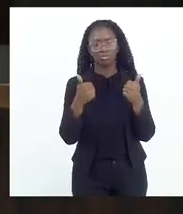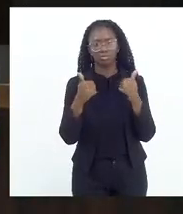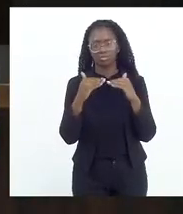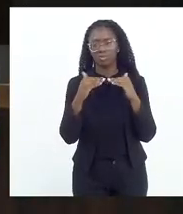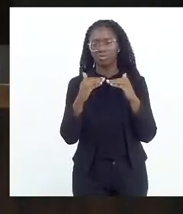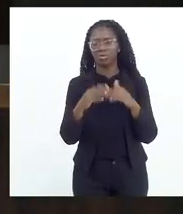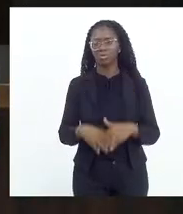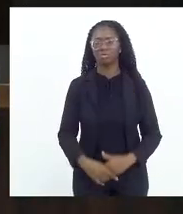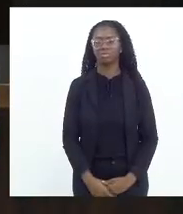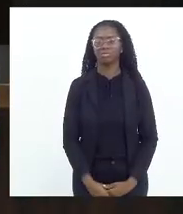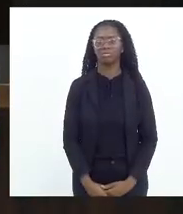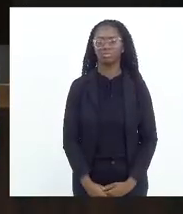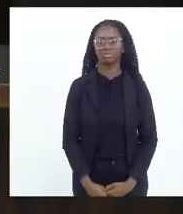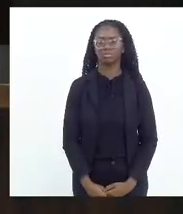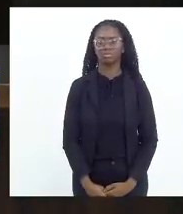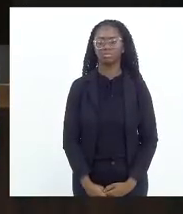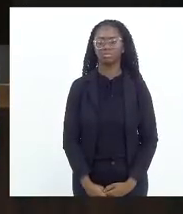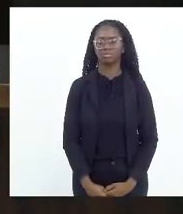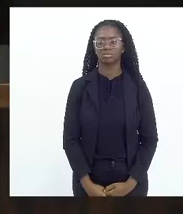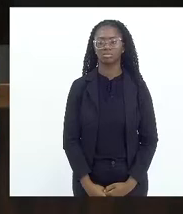Tá.